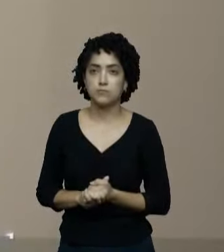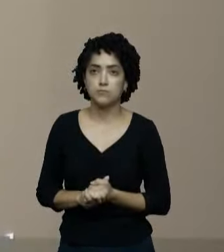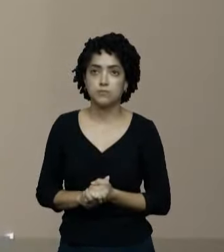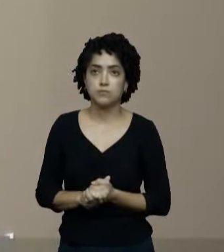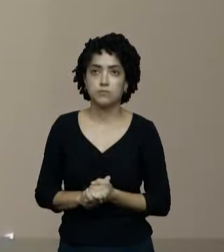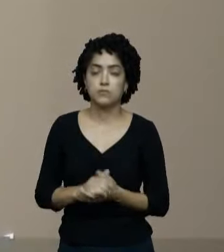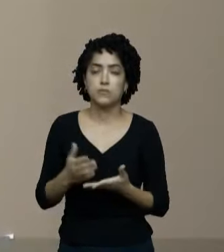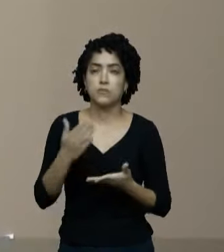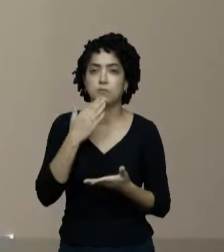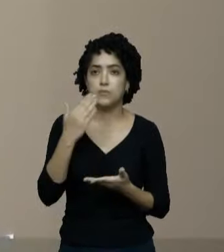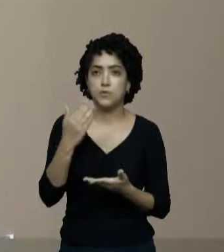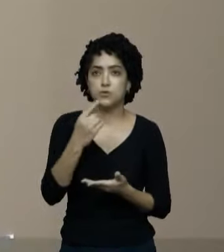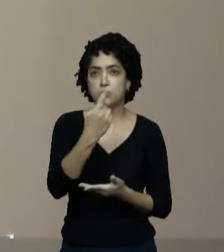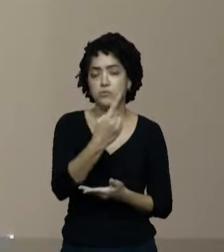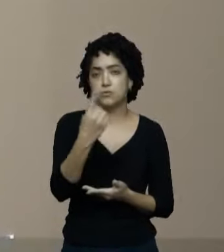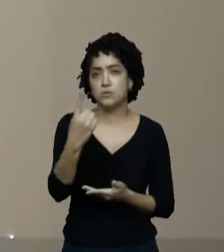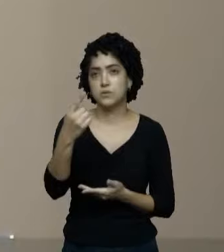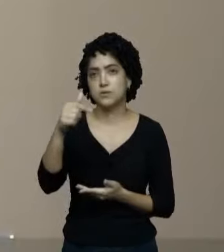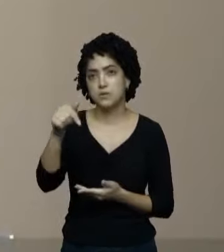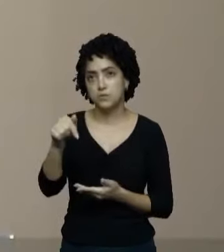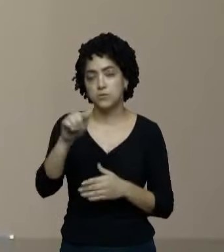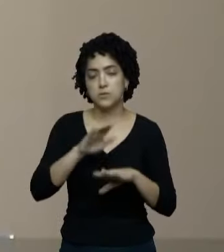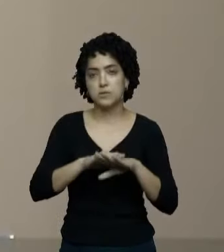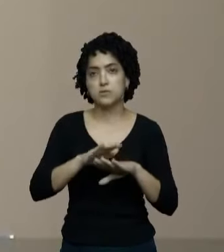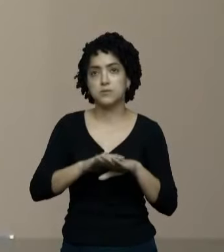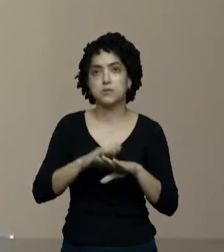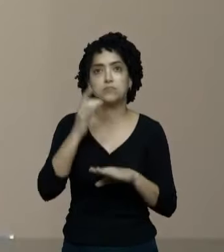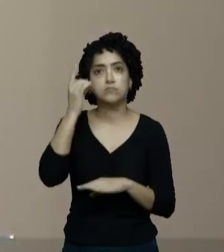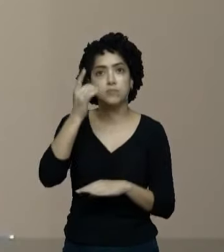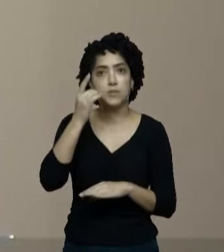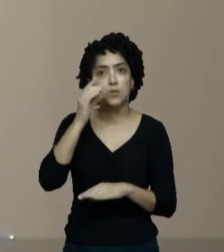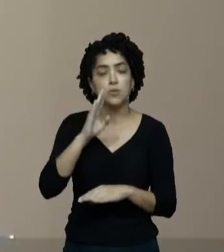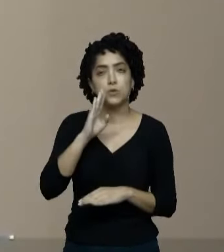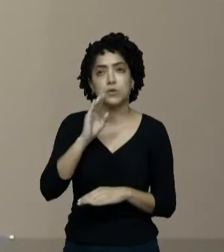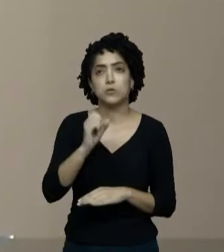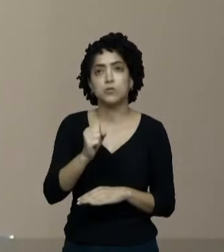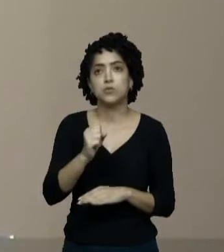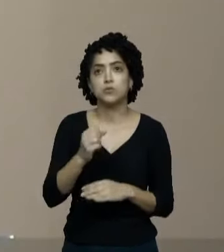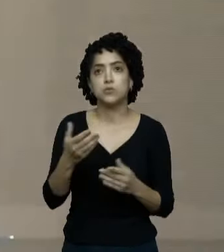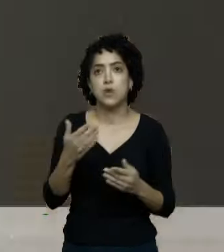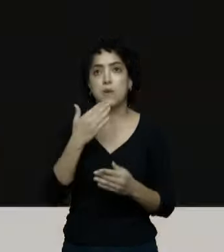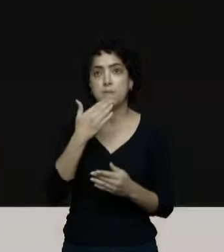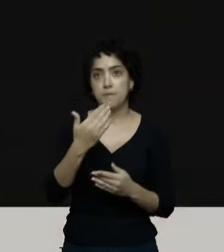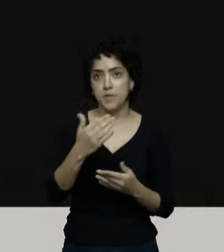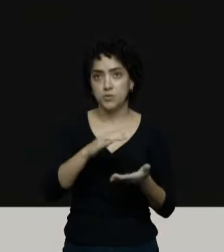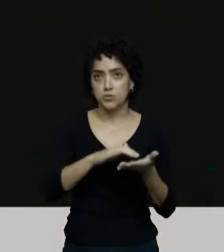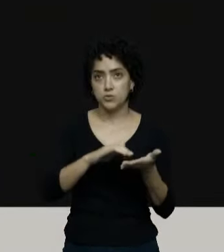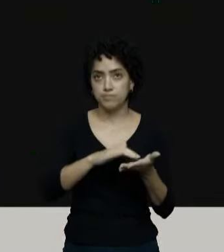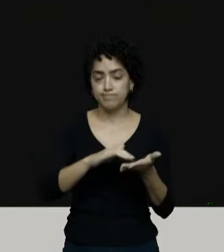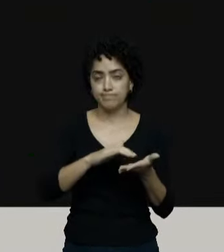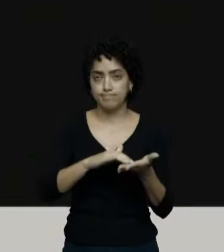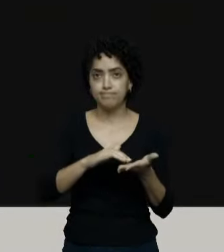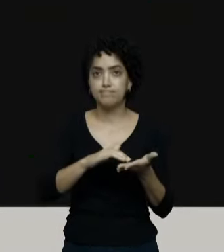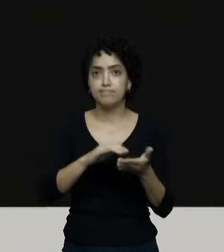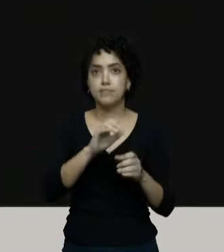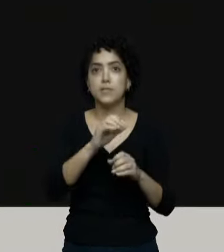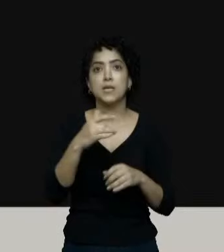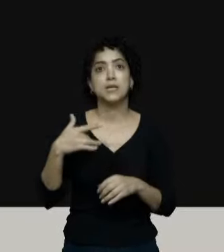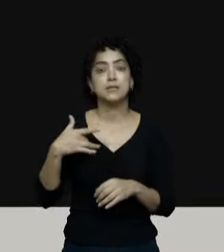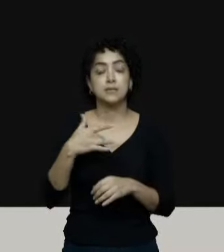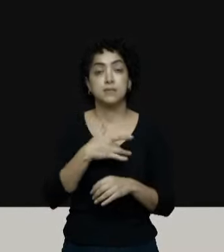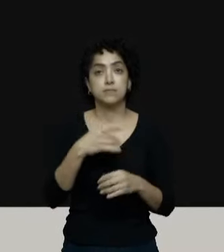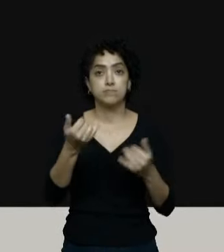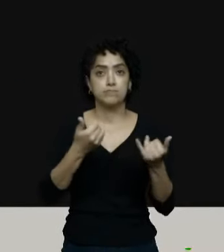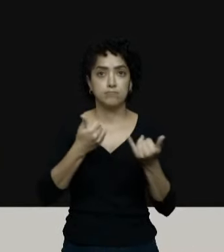Pedido de informação 117, autor deputado Bruno Souza, solicitando ao secretário de Estado da Saúde informações acerca